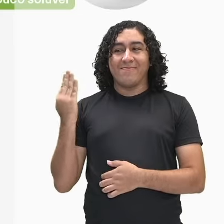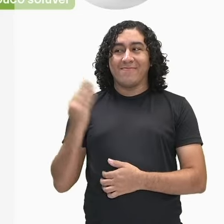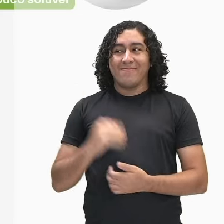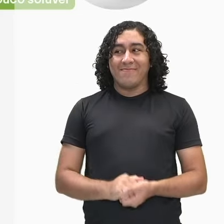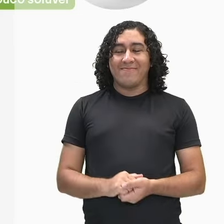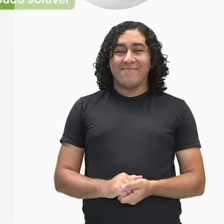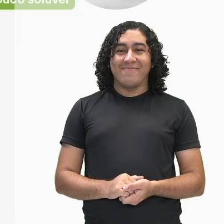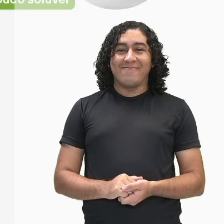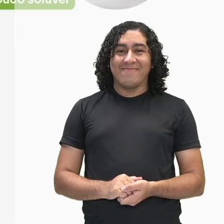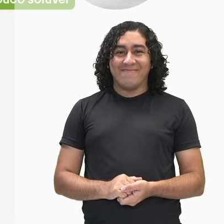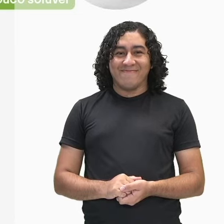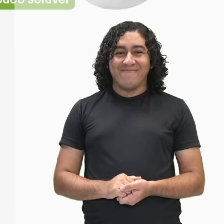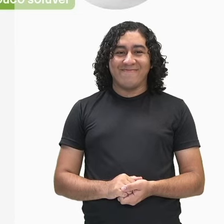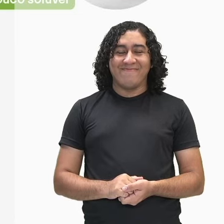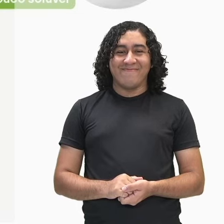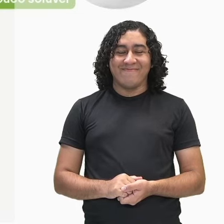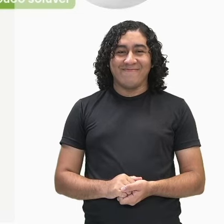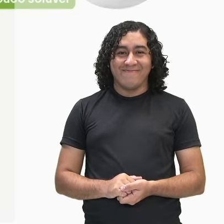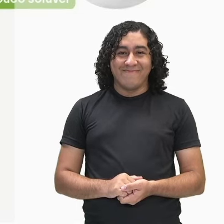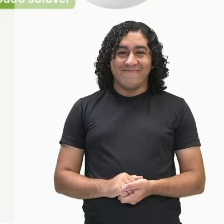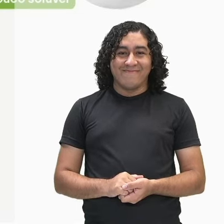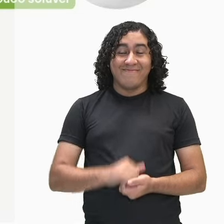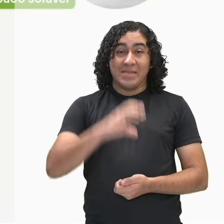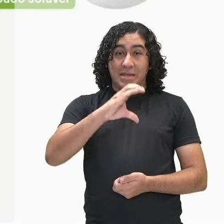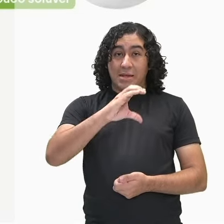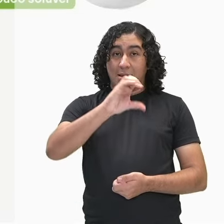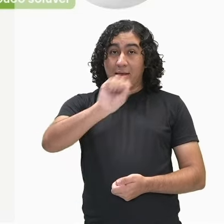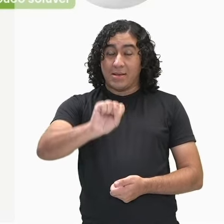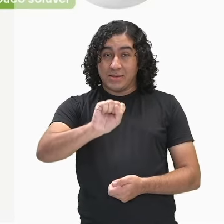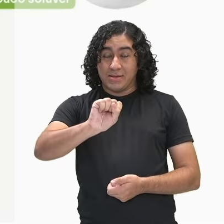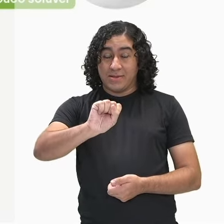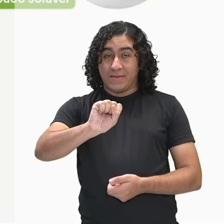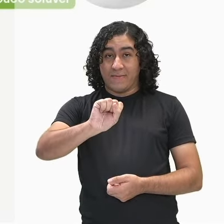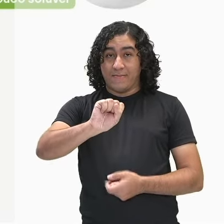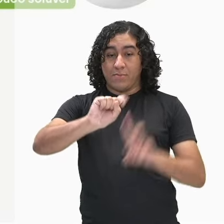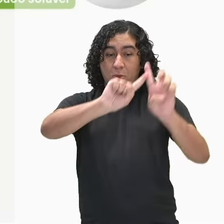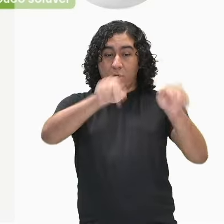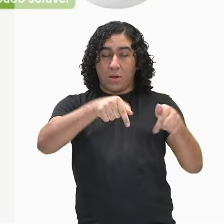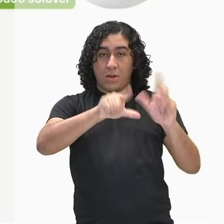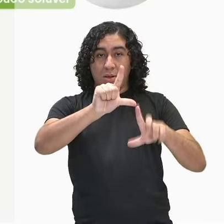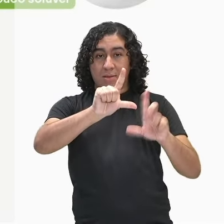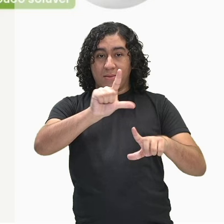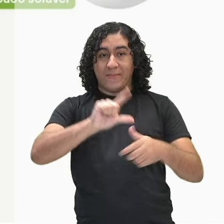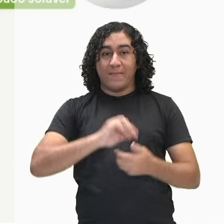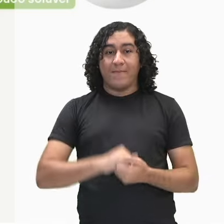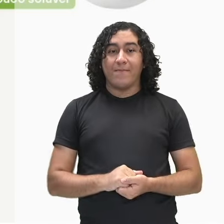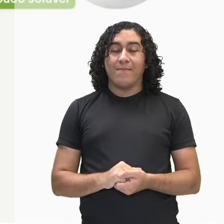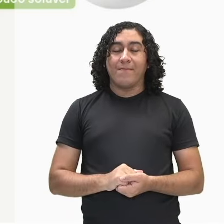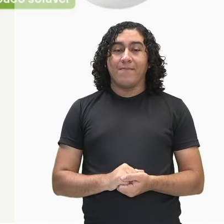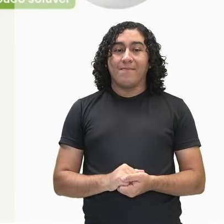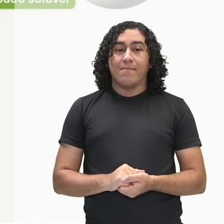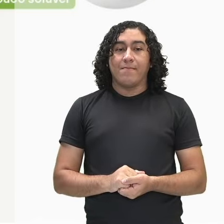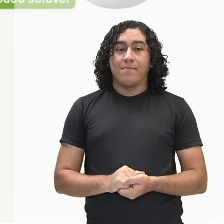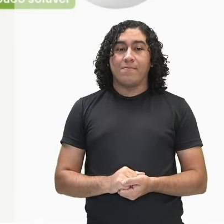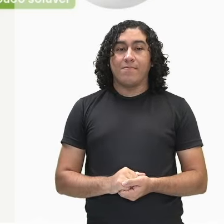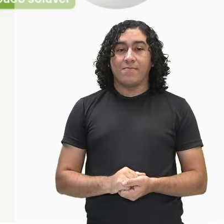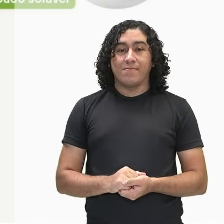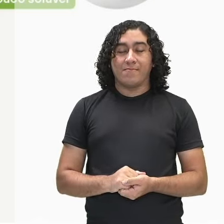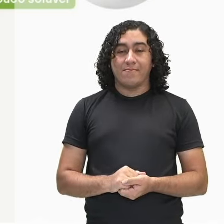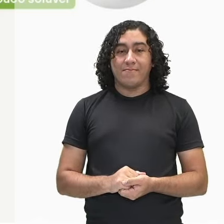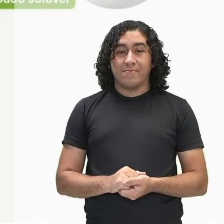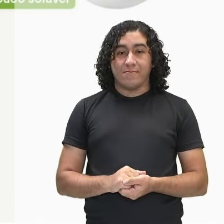O coeficiente de solubilidade que nós temos aí, ou chamado também de CS, nós temos aí que é